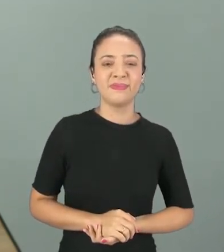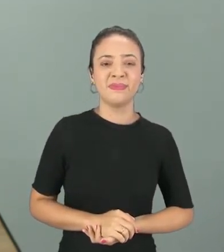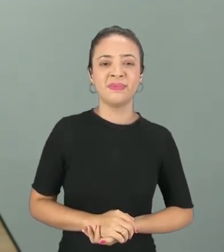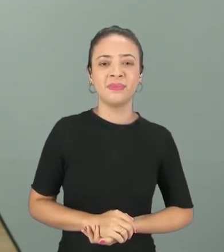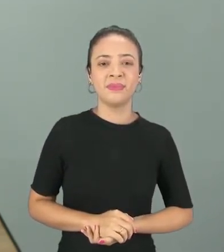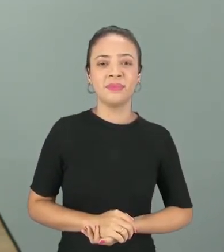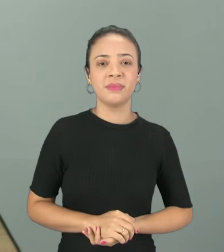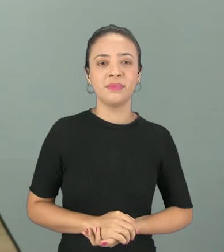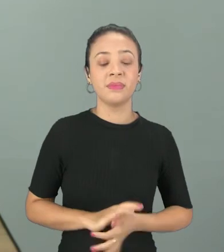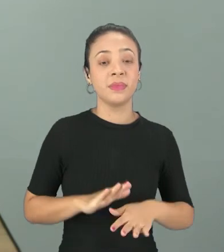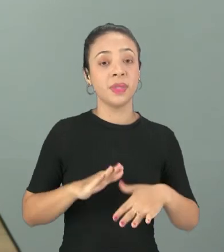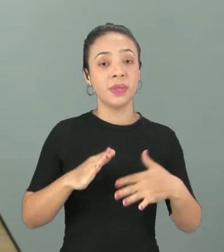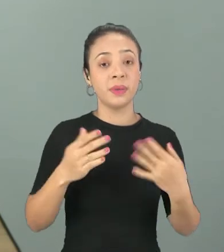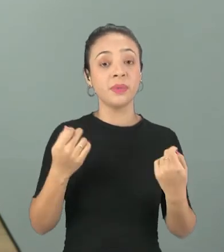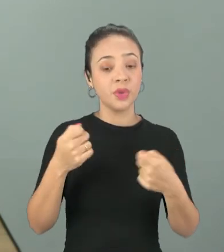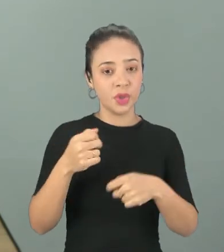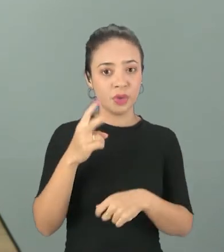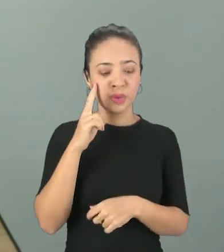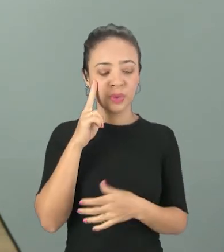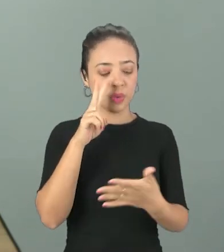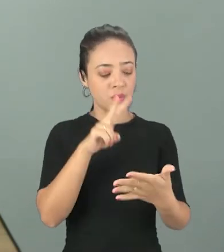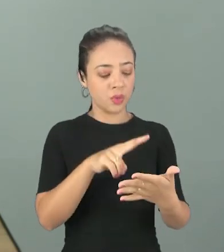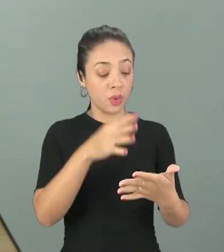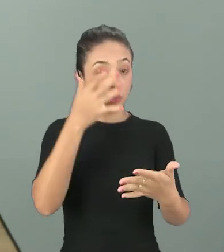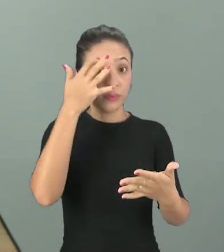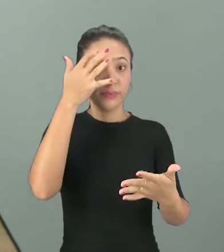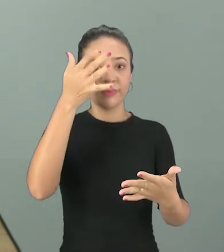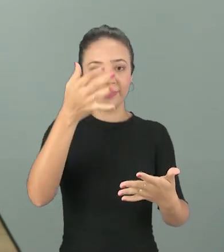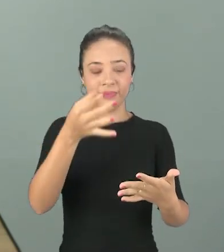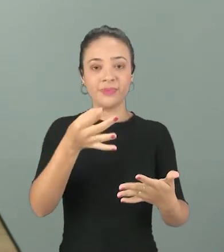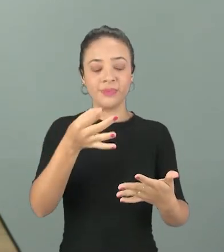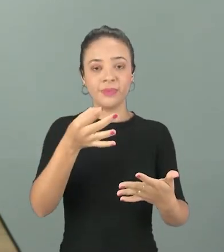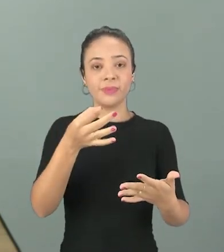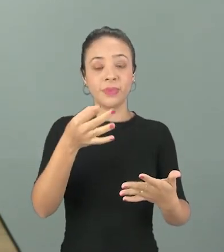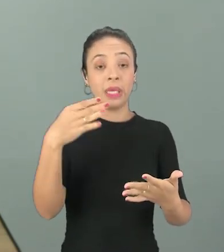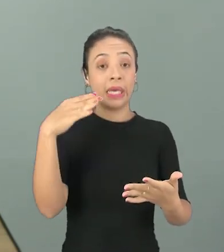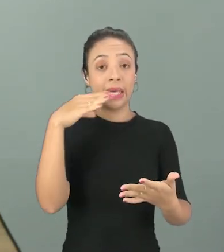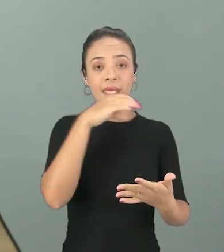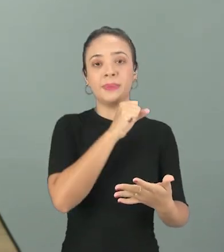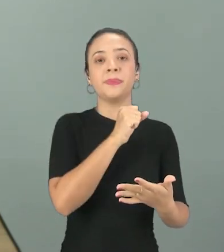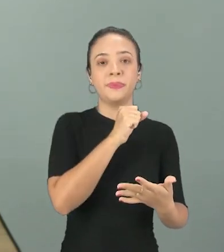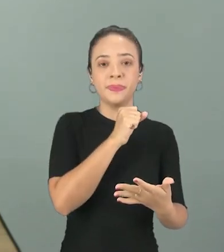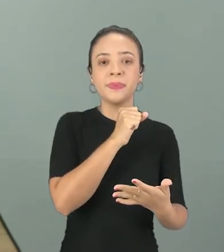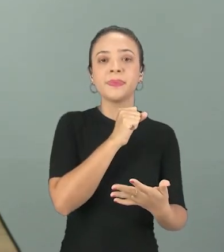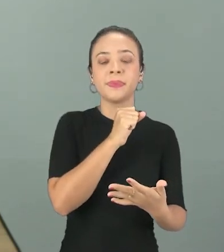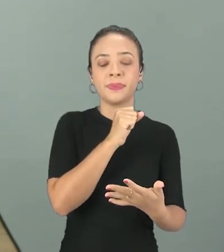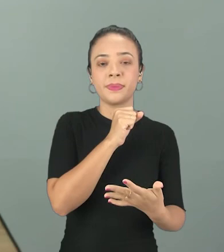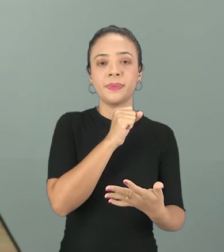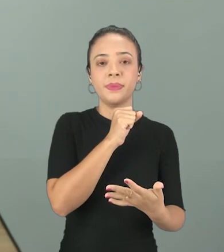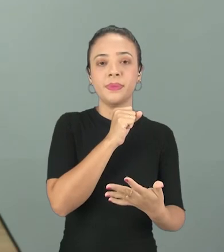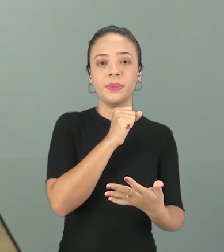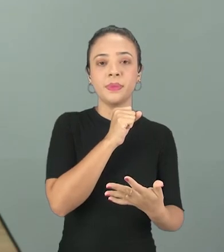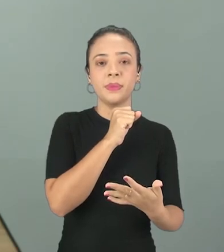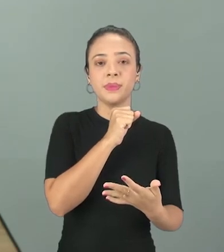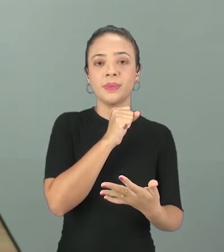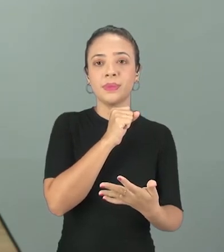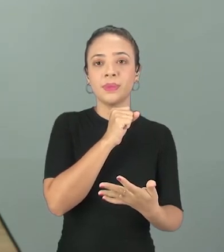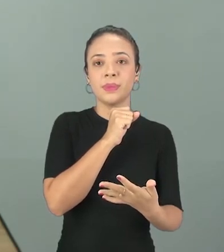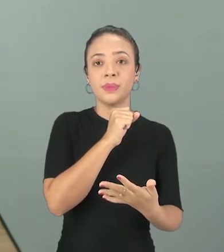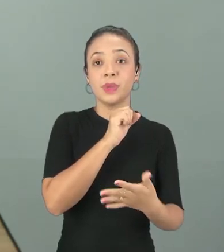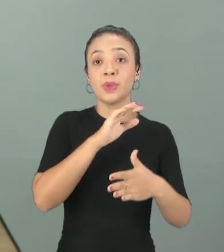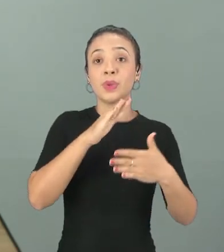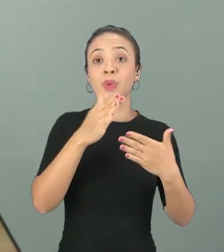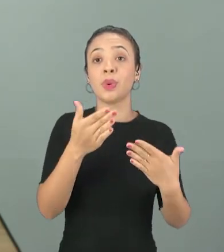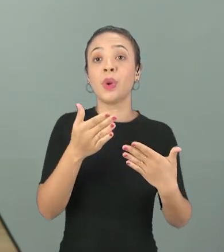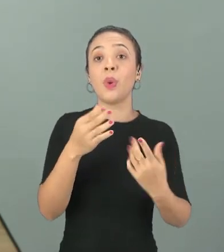geral. Então, nós conseguimos entender e compreender de uma forma bem rápida o que a notícia